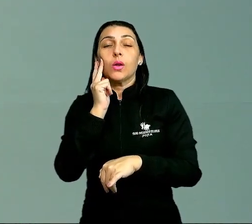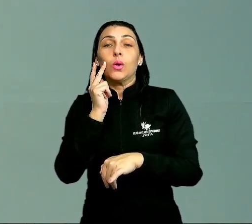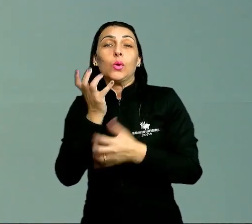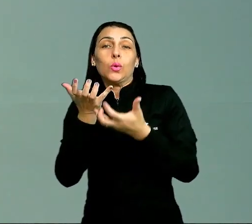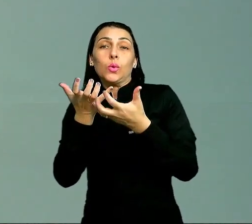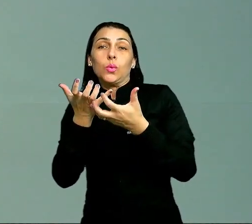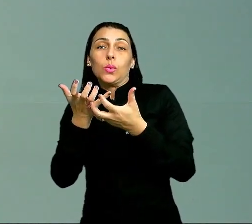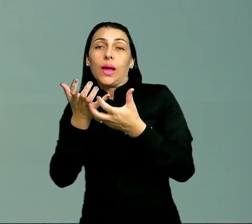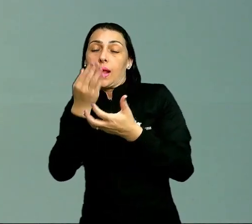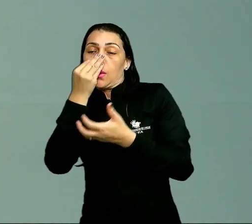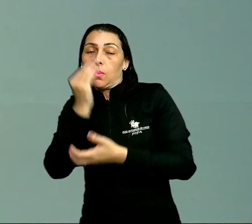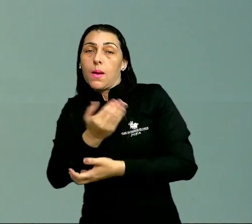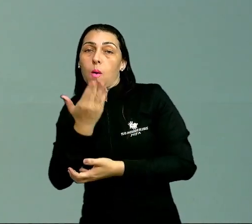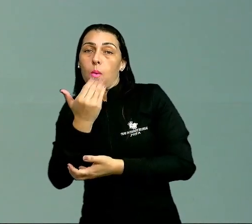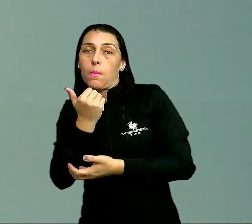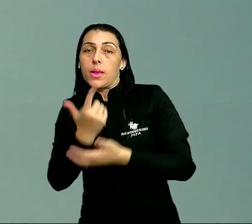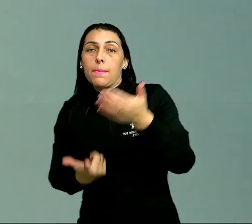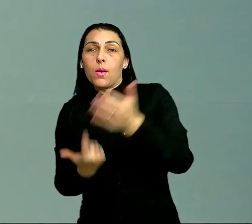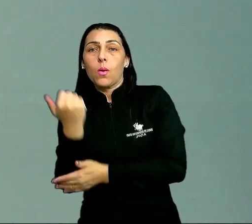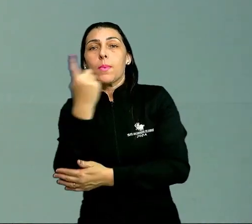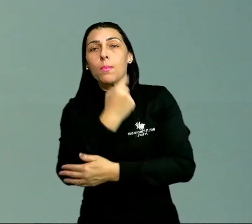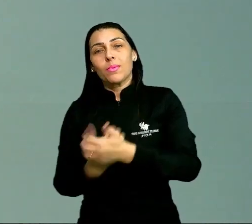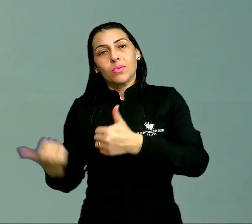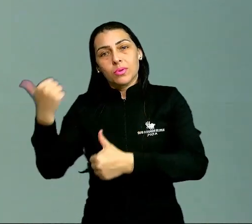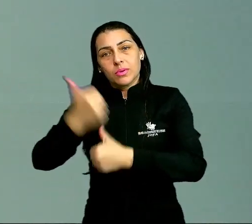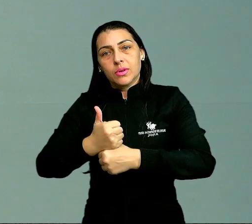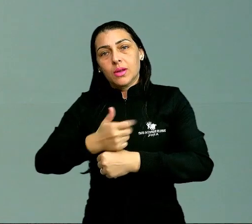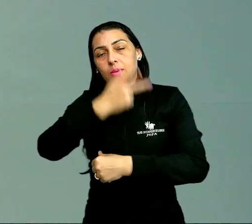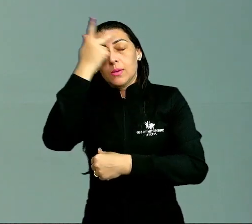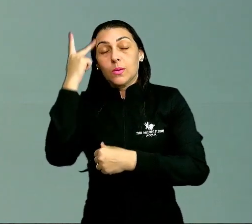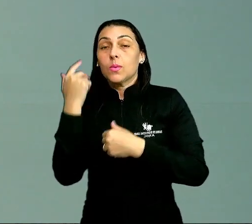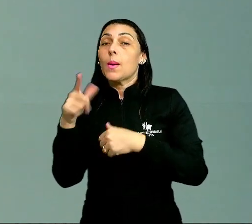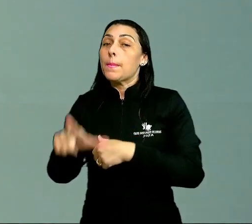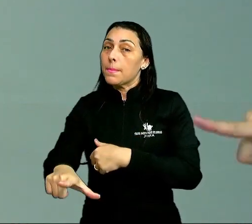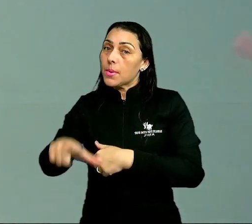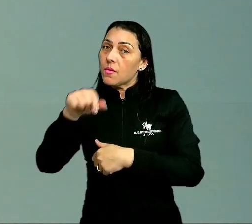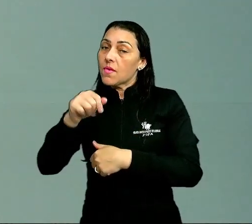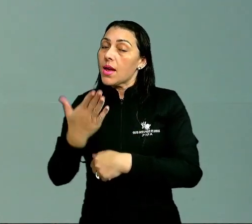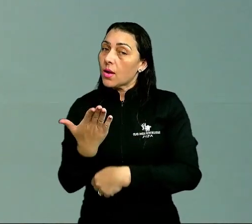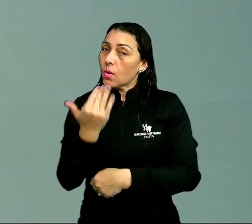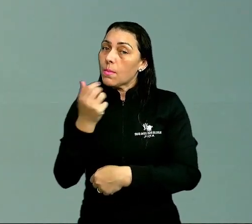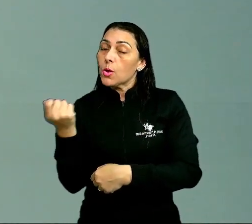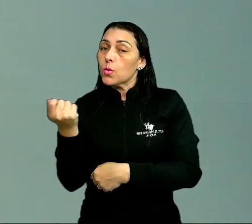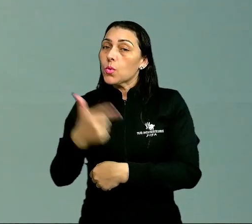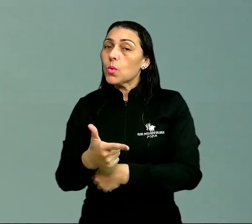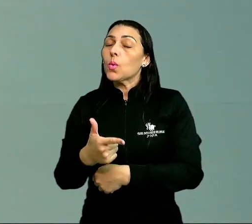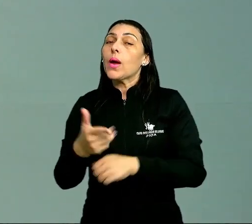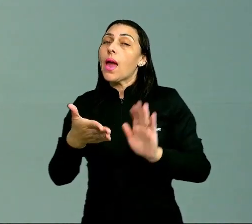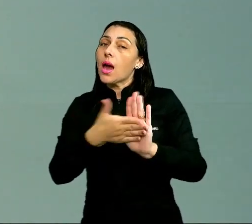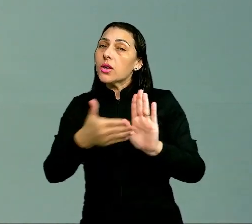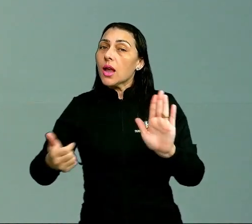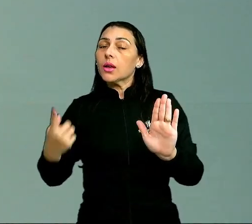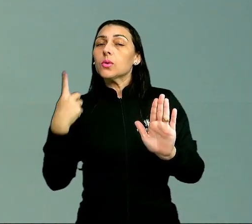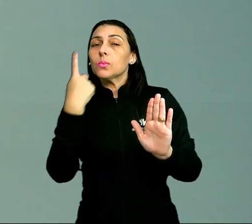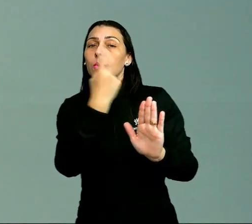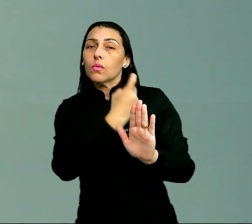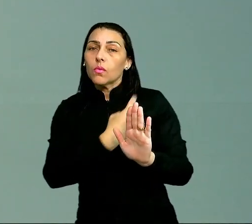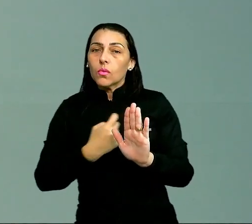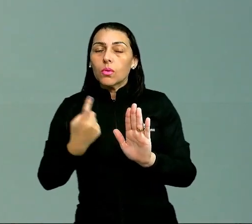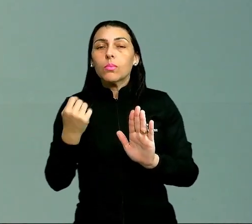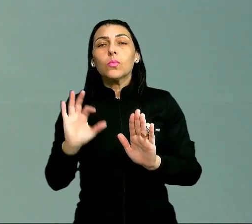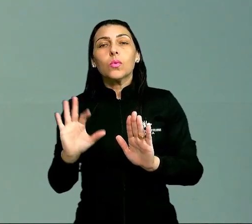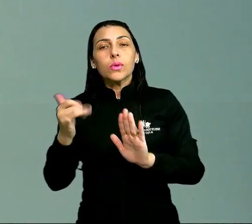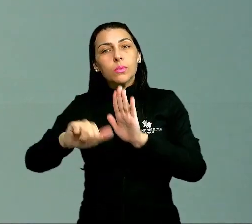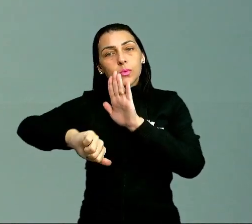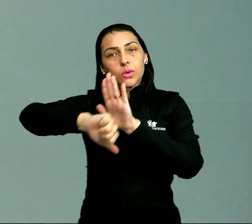andarem cheirosas, né? Então, as pessoas preferem priorizar a alimentação do que a estética. numa situação